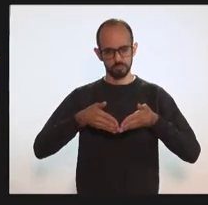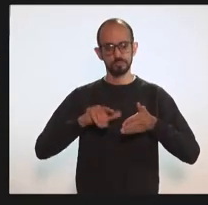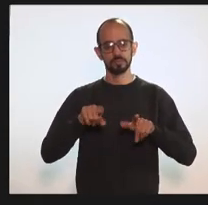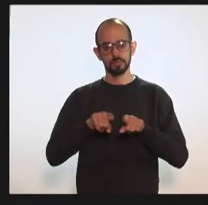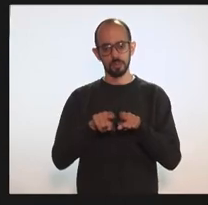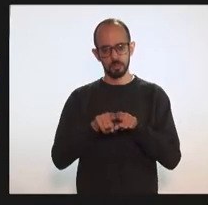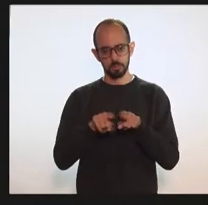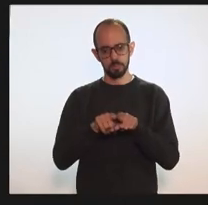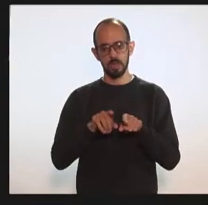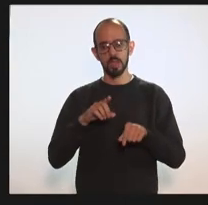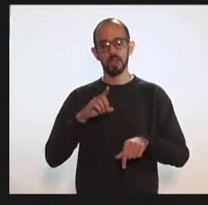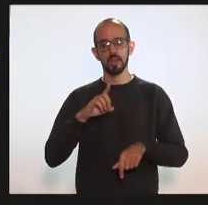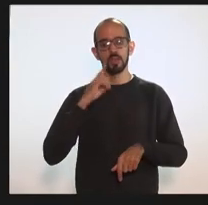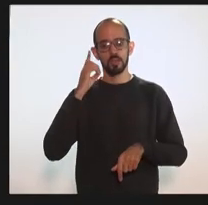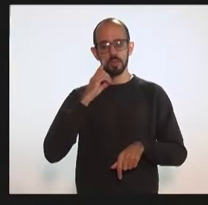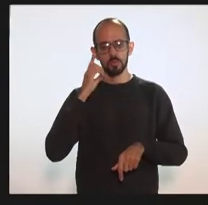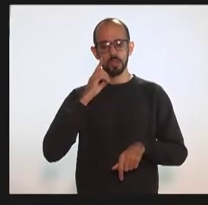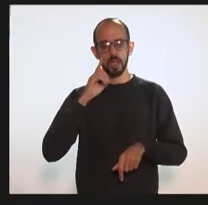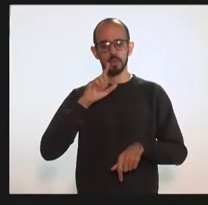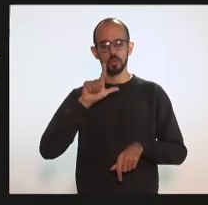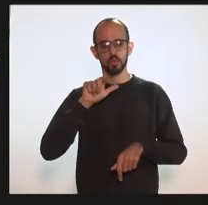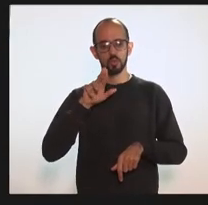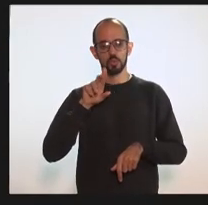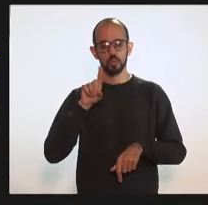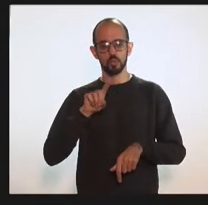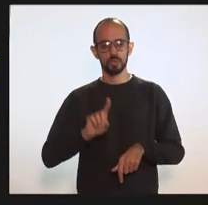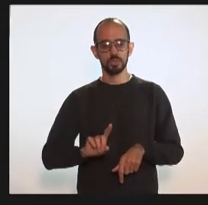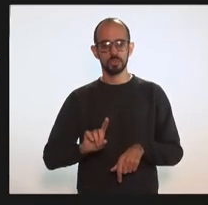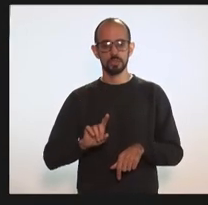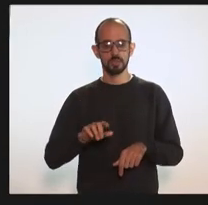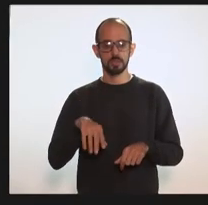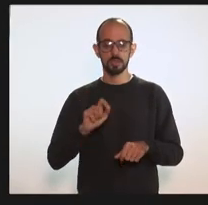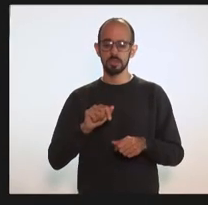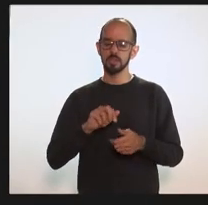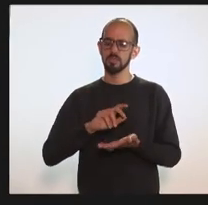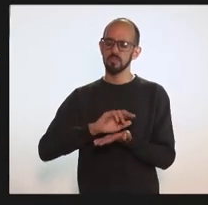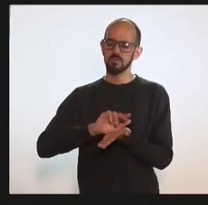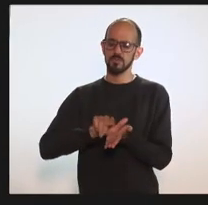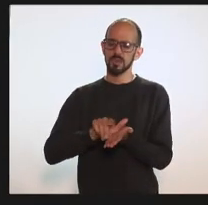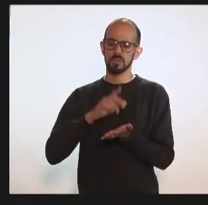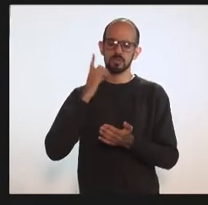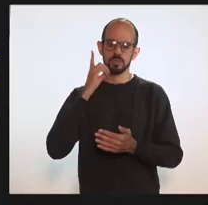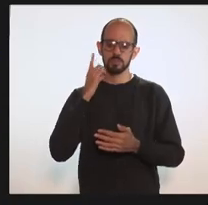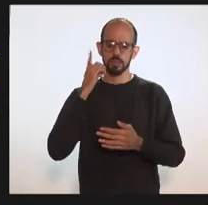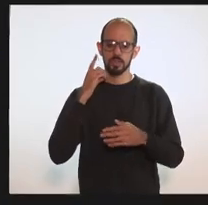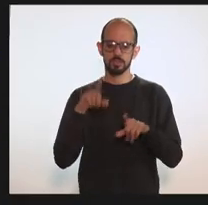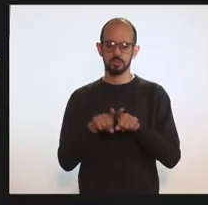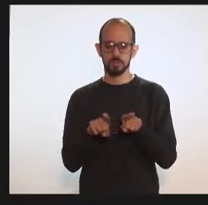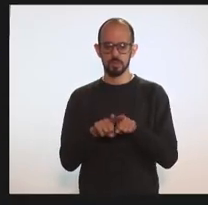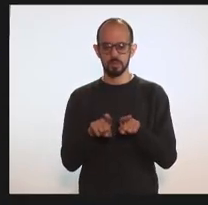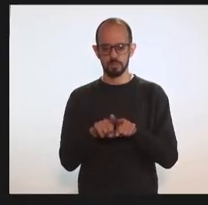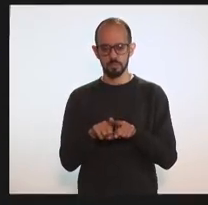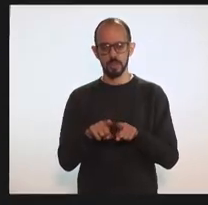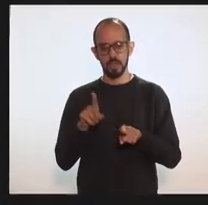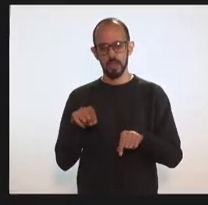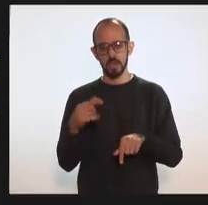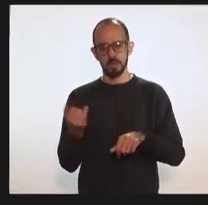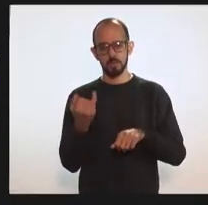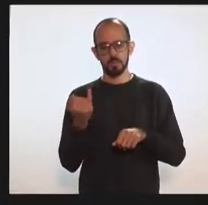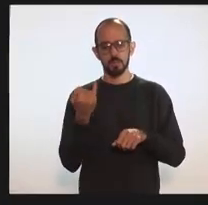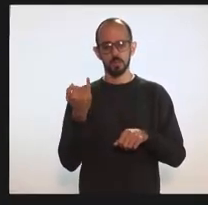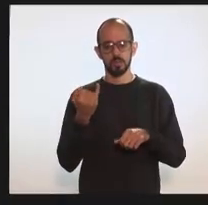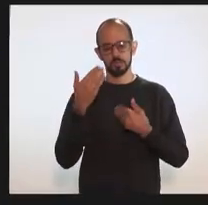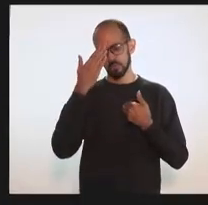escola também Aliás sempre discutir o tema com ele com os demais deputados Deus que importante esse diante da Assembleia Legislativa nesse diálogo do com A Fazenda